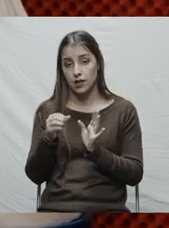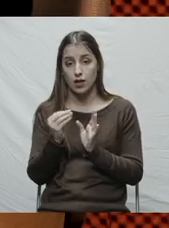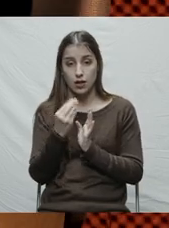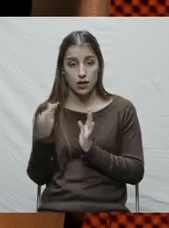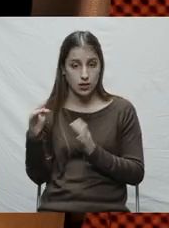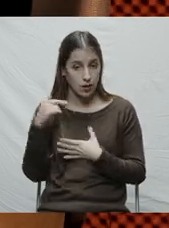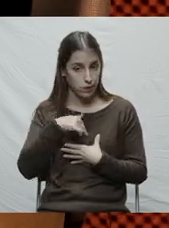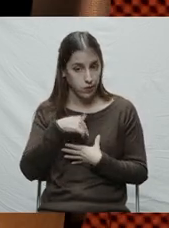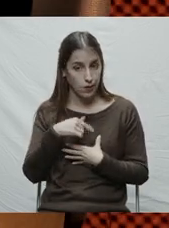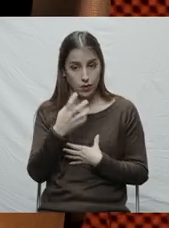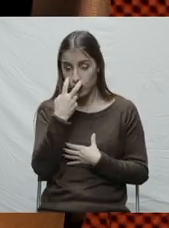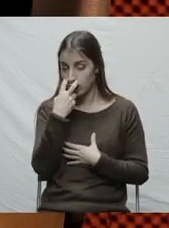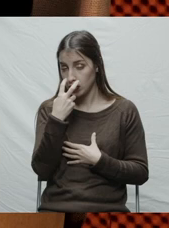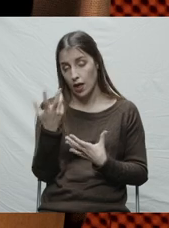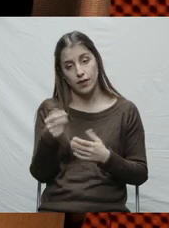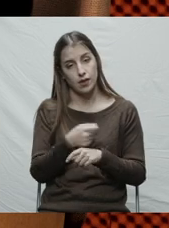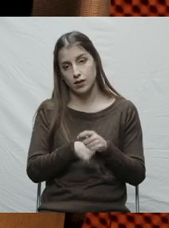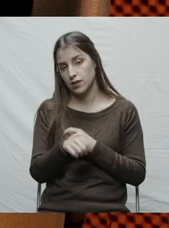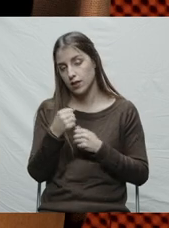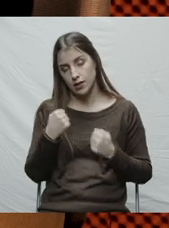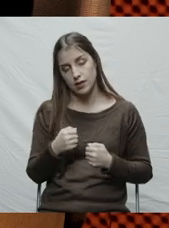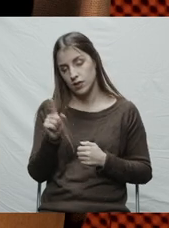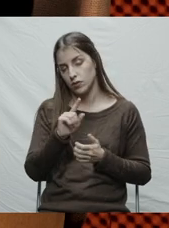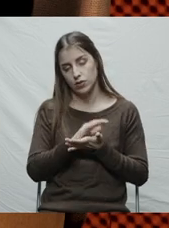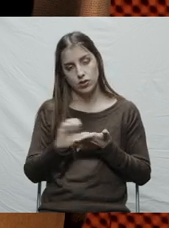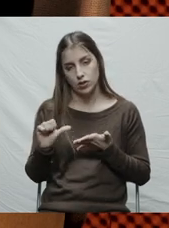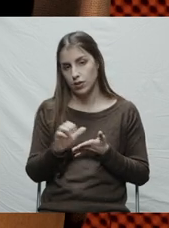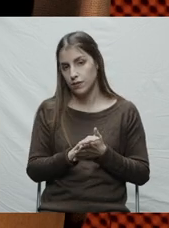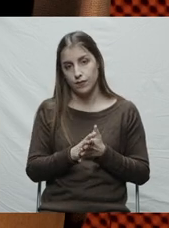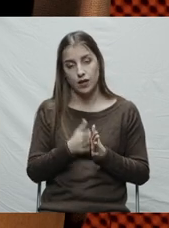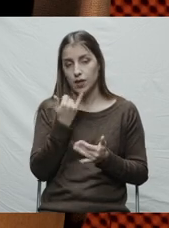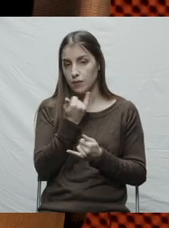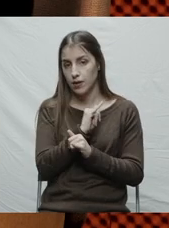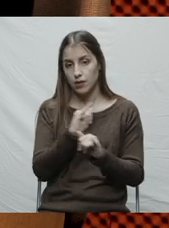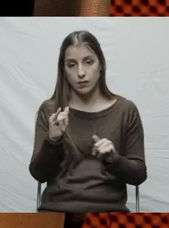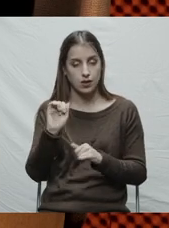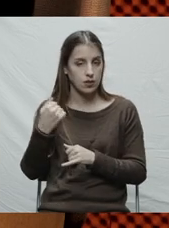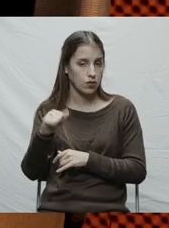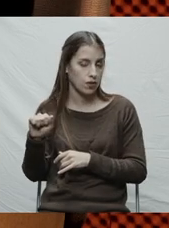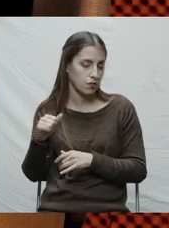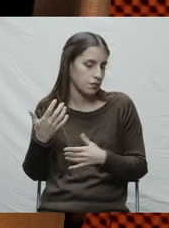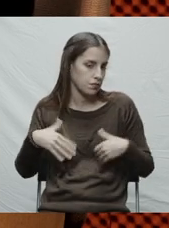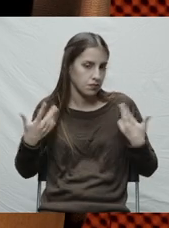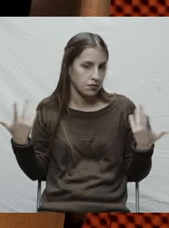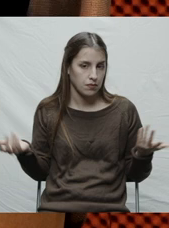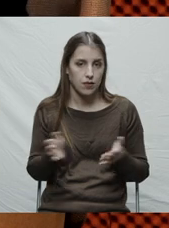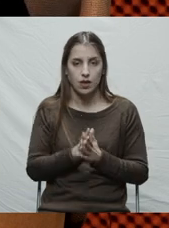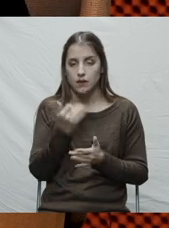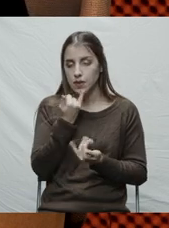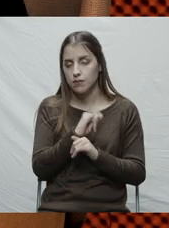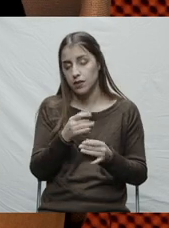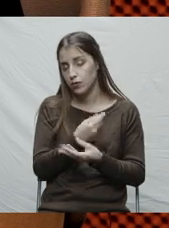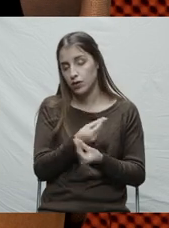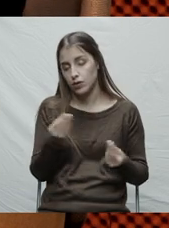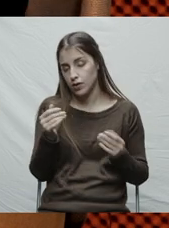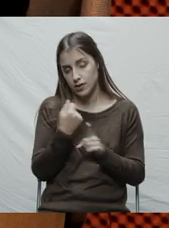interior, uma curiosidade inata e uma resiliência e o não desistir, independentemente de um sim ou de um não, enfim, independentemente de muita